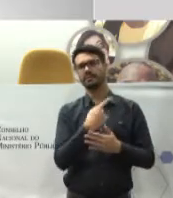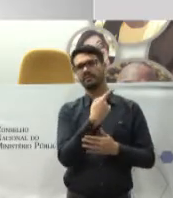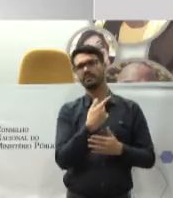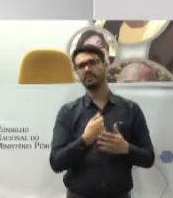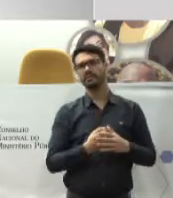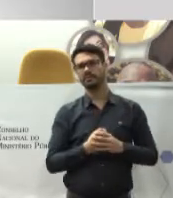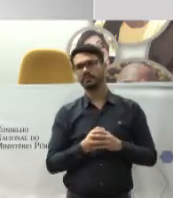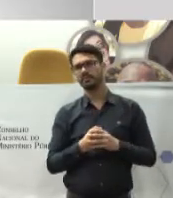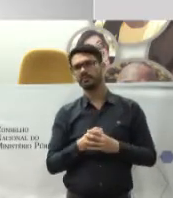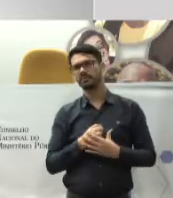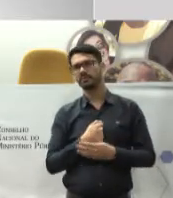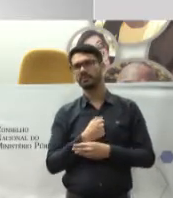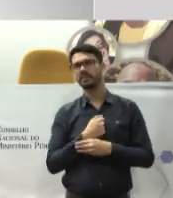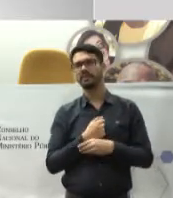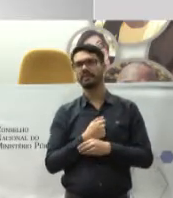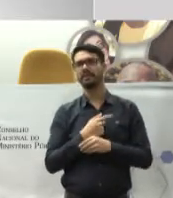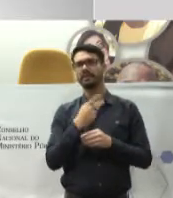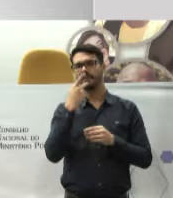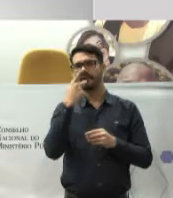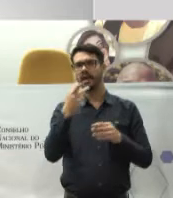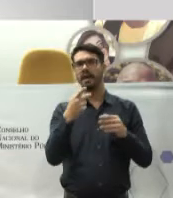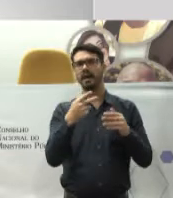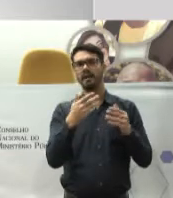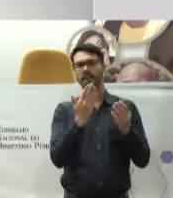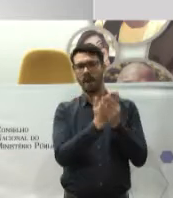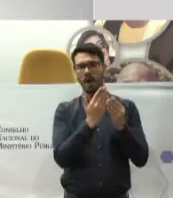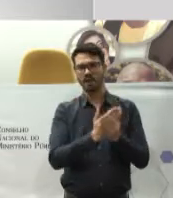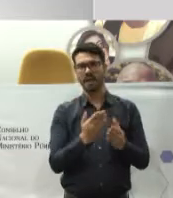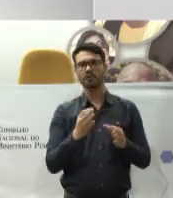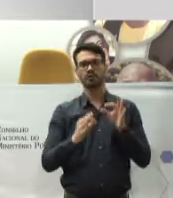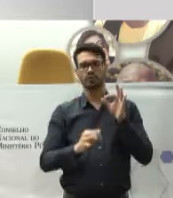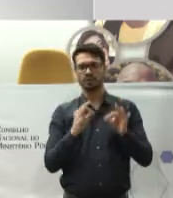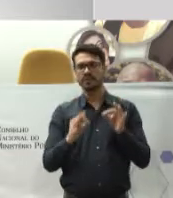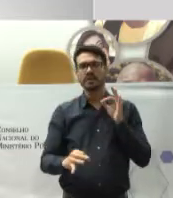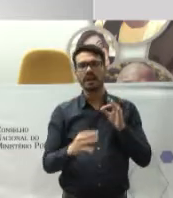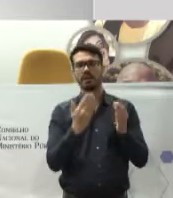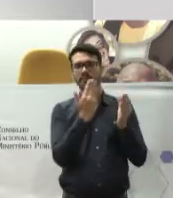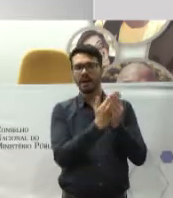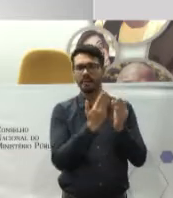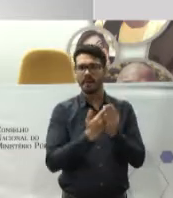aqui. Para falar da judicialização, eu acho que é importante a gente